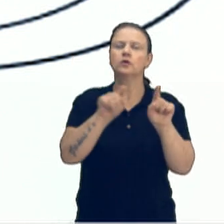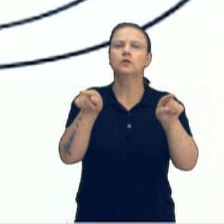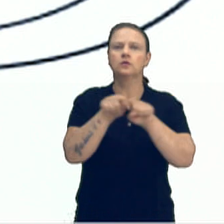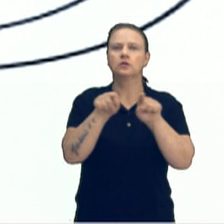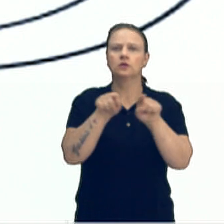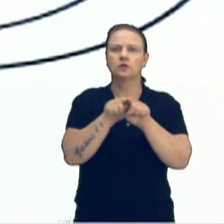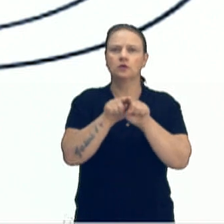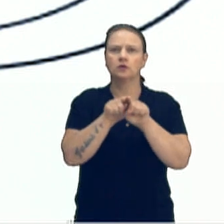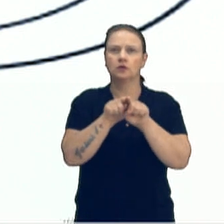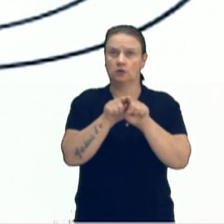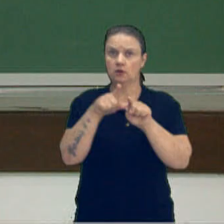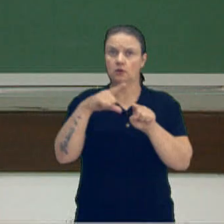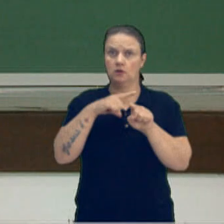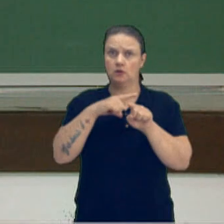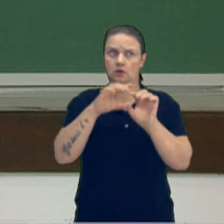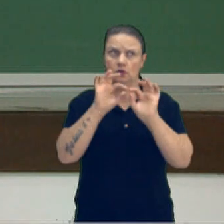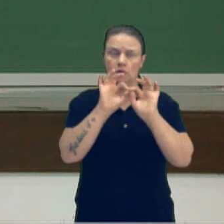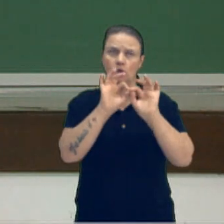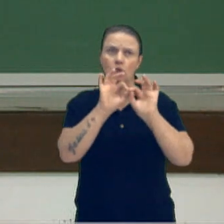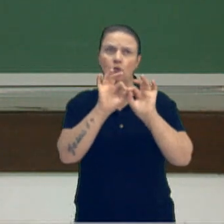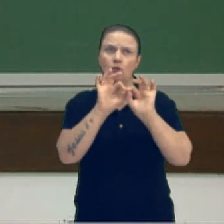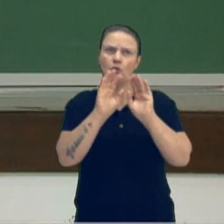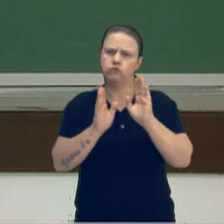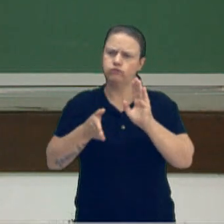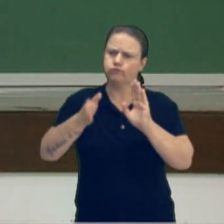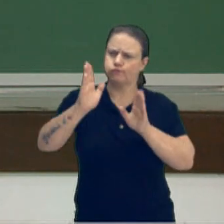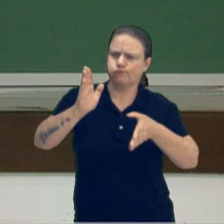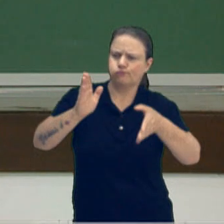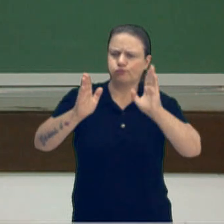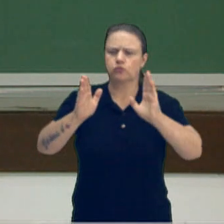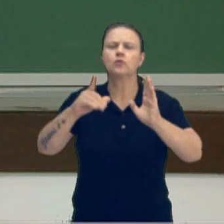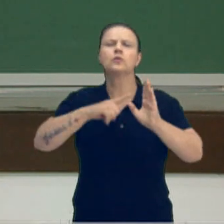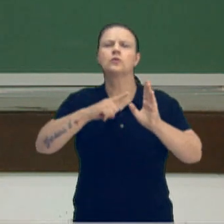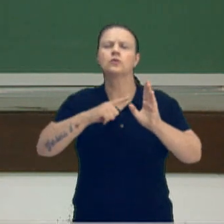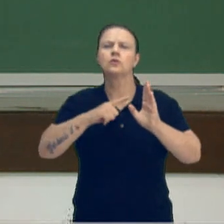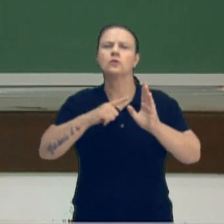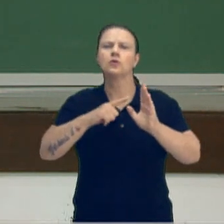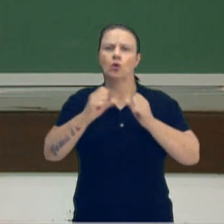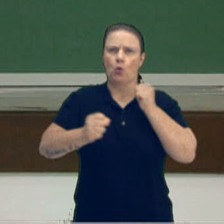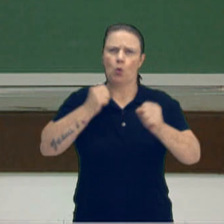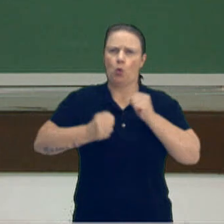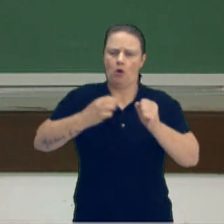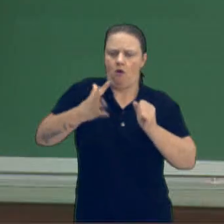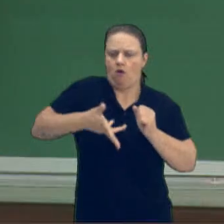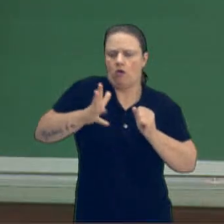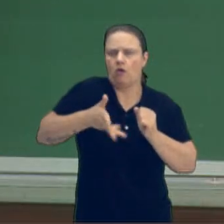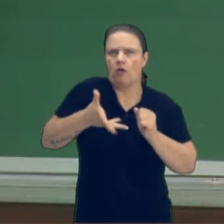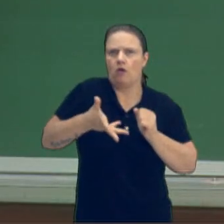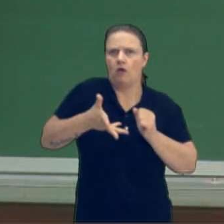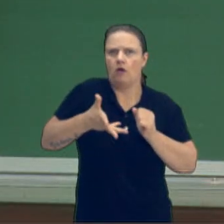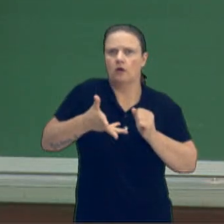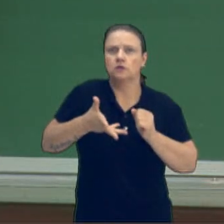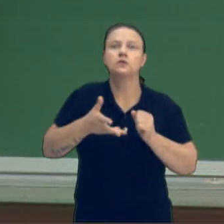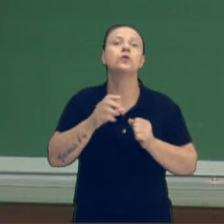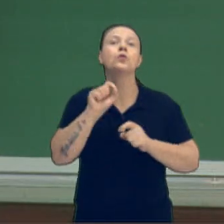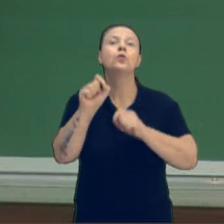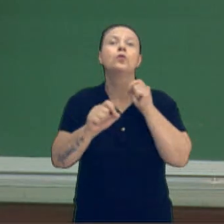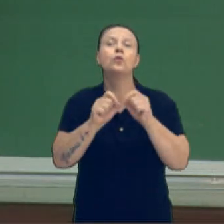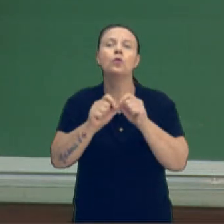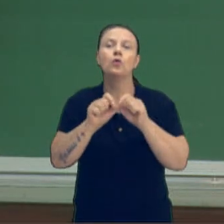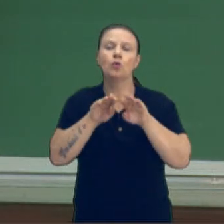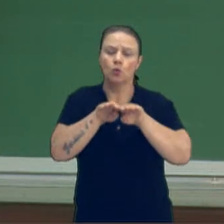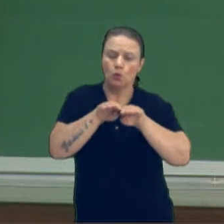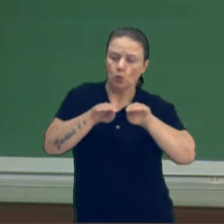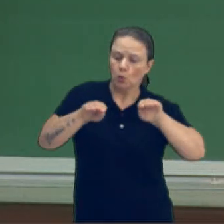parte reta da pista. Para quem não lembra, aonde que acontece a corrida de velocidade? Na parte reta. Aonde que acontecem